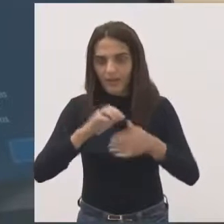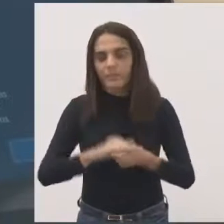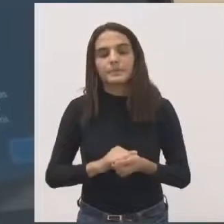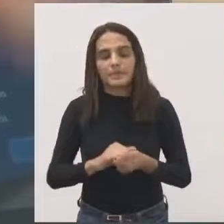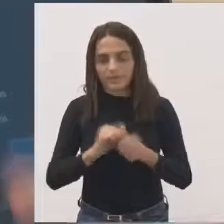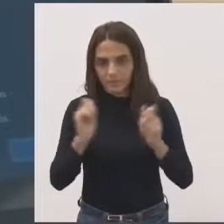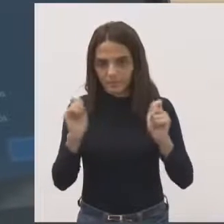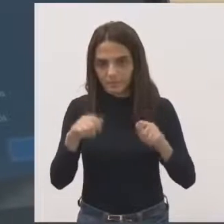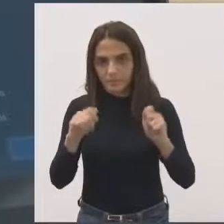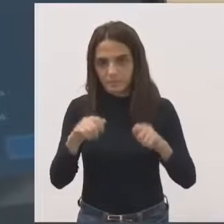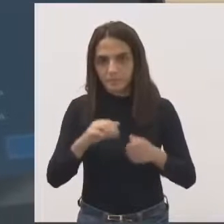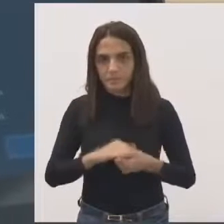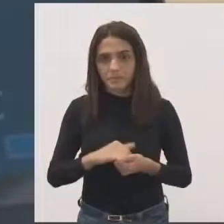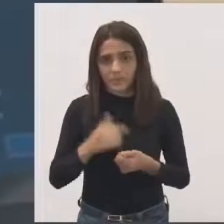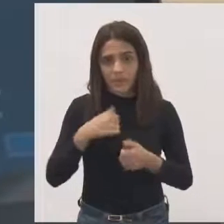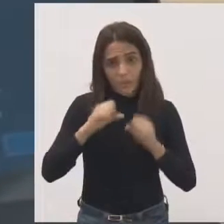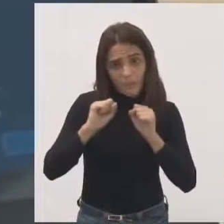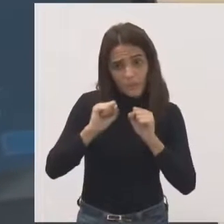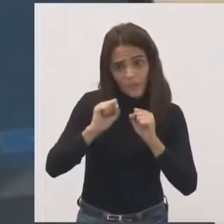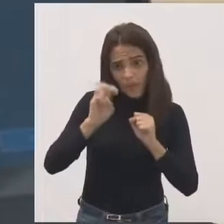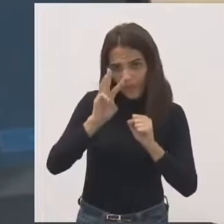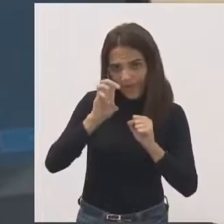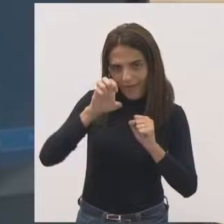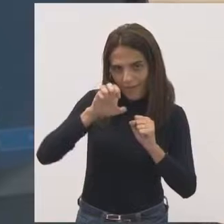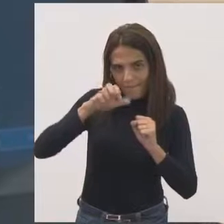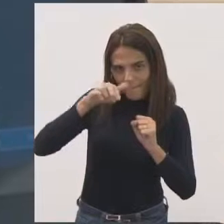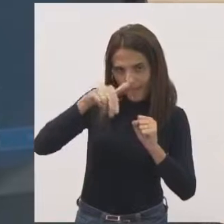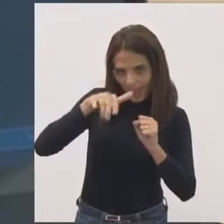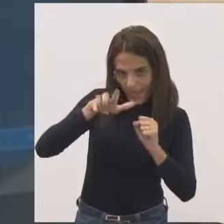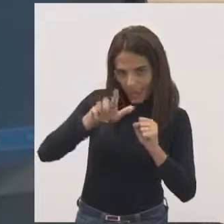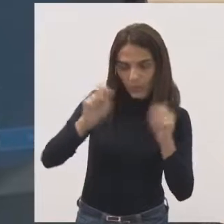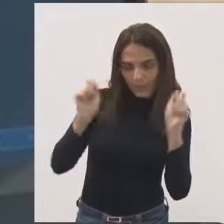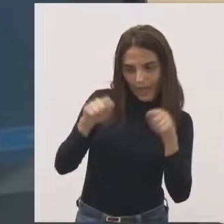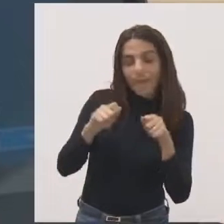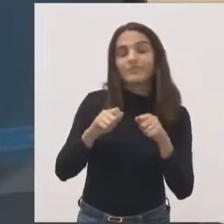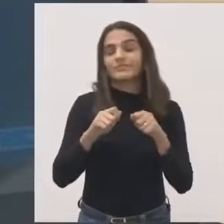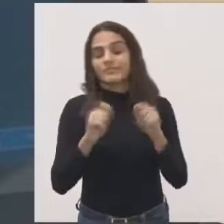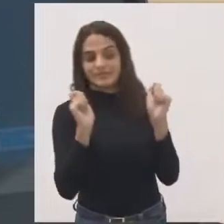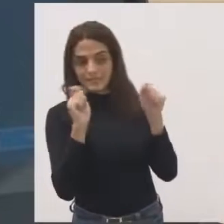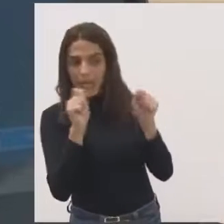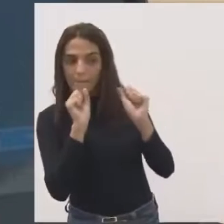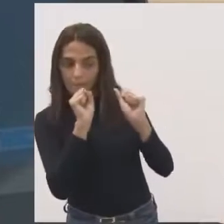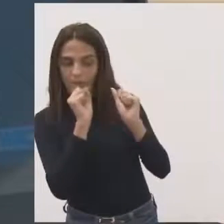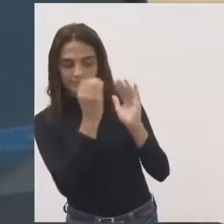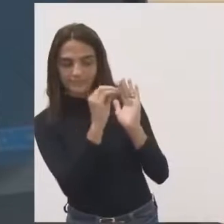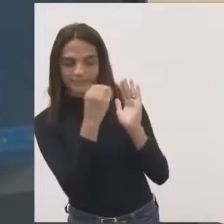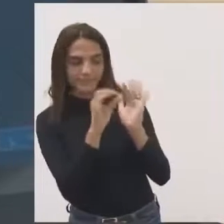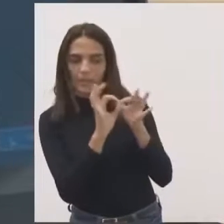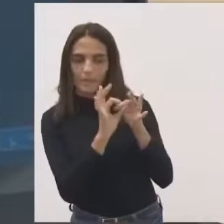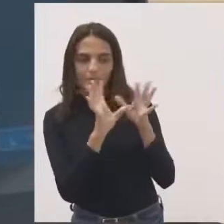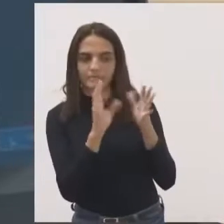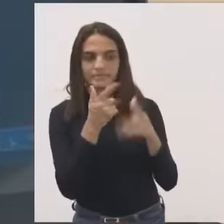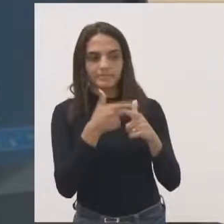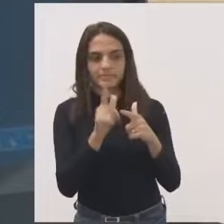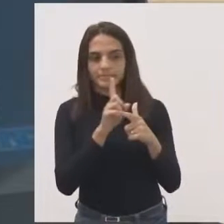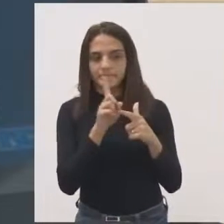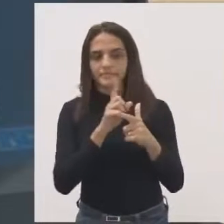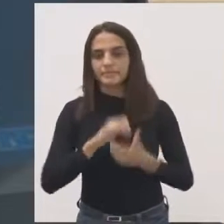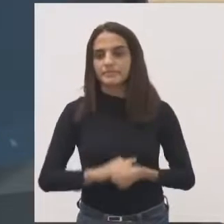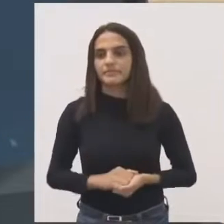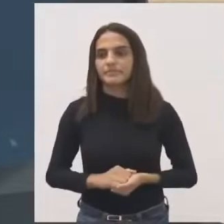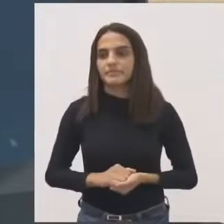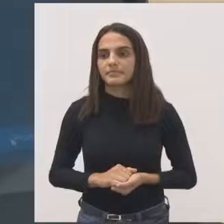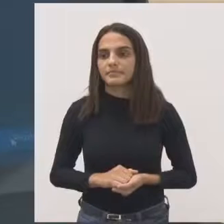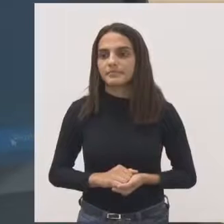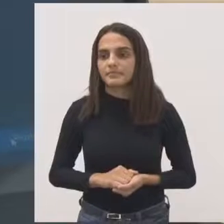nada. Felipe, mas eu posso pôr meu e-mail também? Pode pôr seu e-mail também, que não tem problema nenhum. Mas desse jeito também eu não vejo problema. E